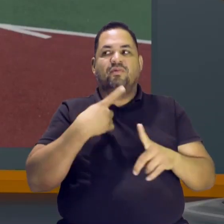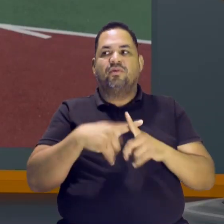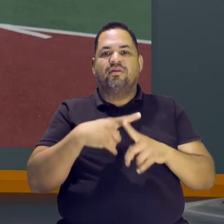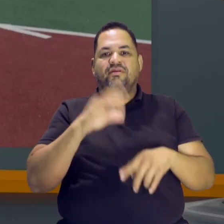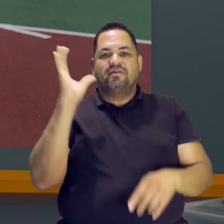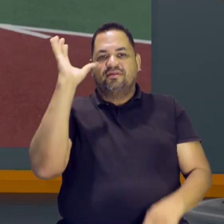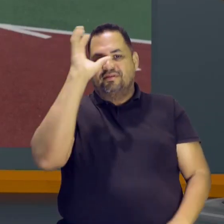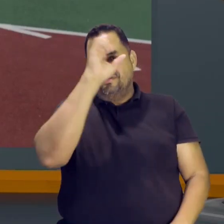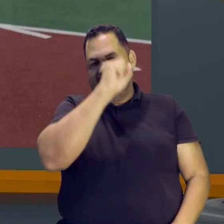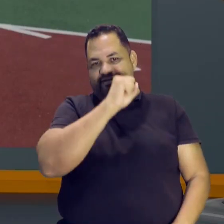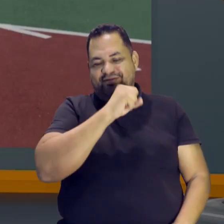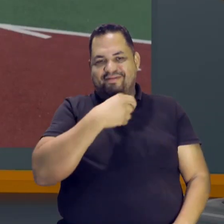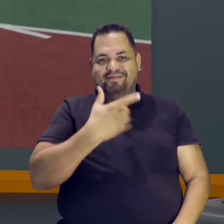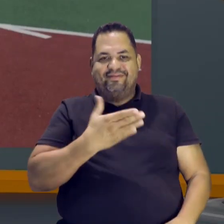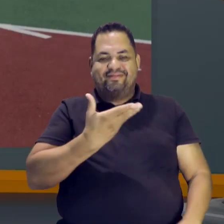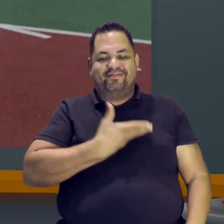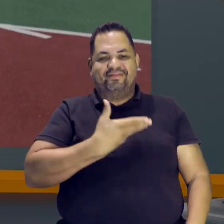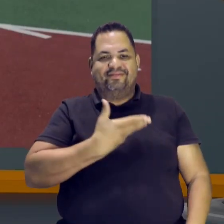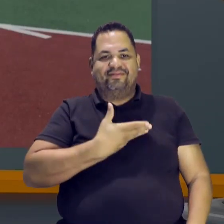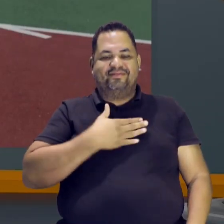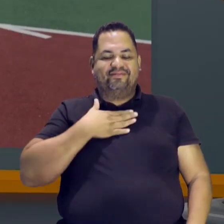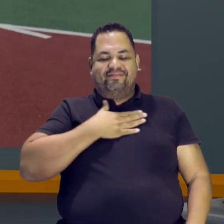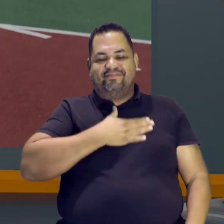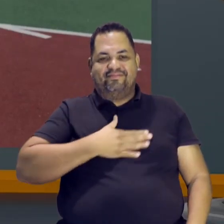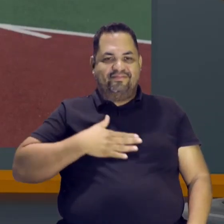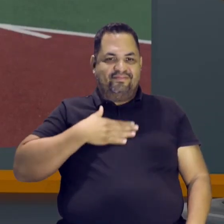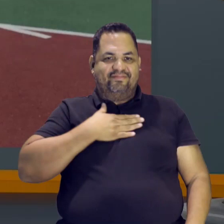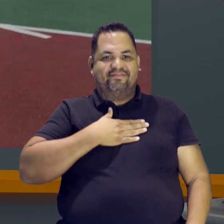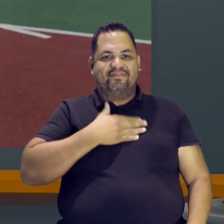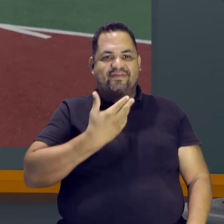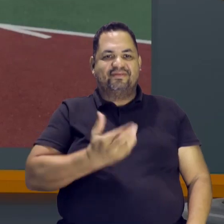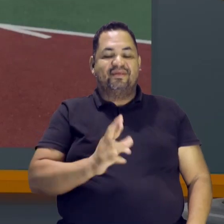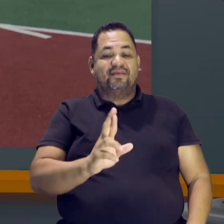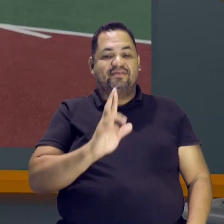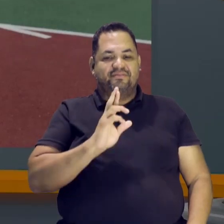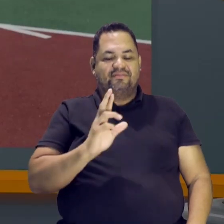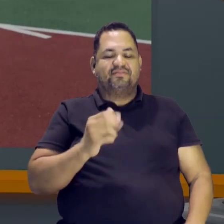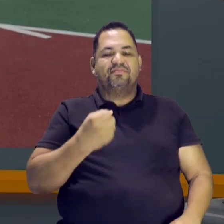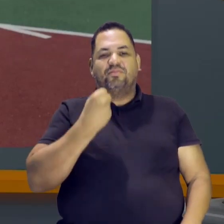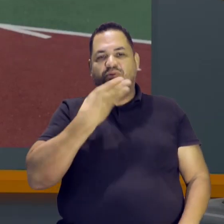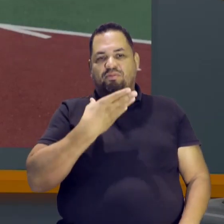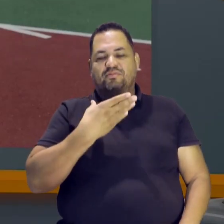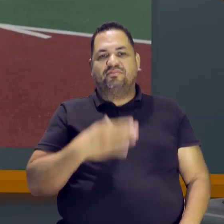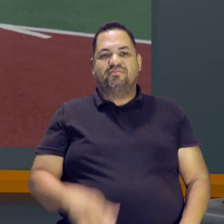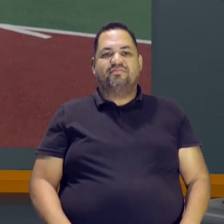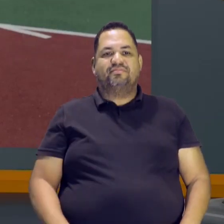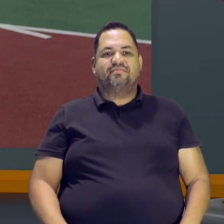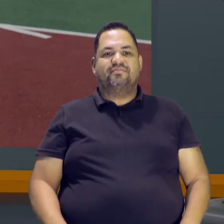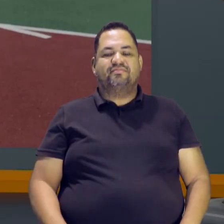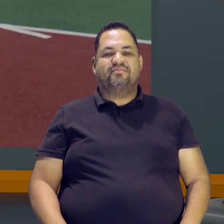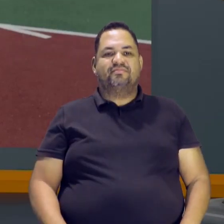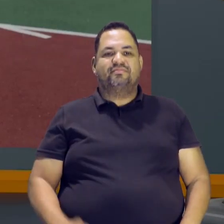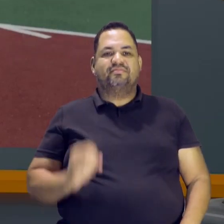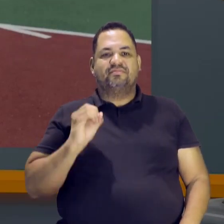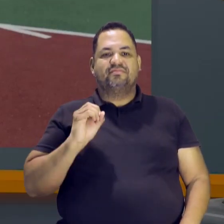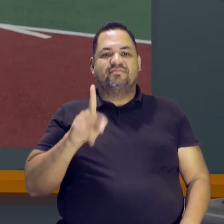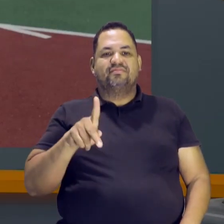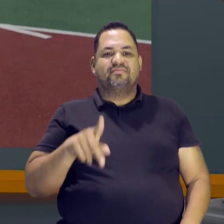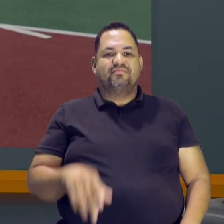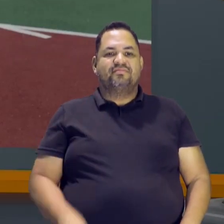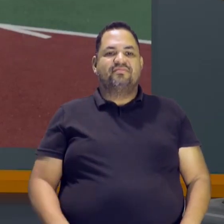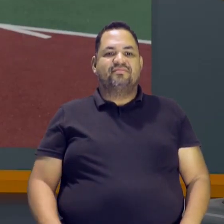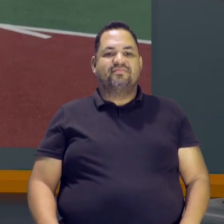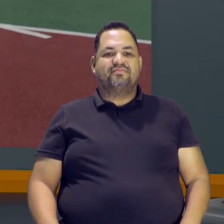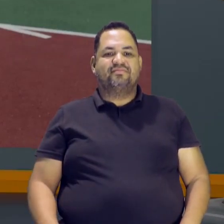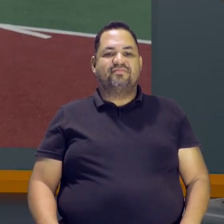com os colegas e é satisfatório que a gente tem o retorno, tá bom? Então faz aí e me manda que eu quero ver, ok? E aí bora ver o